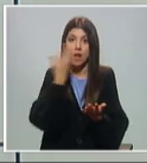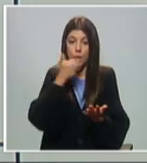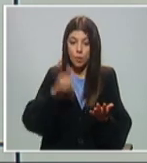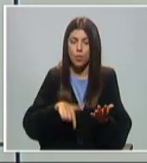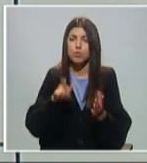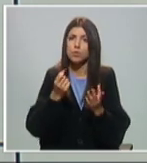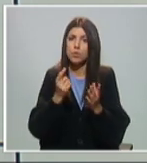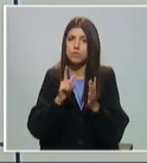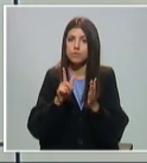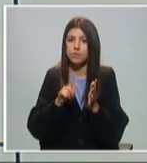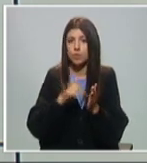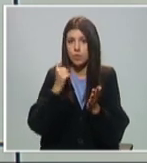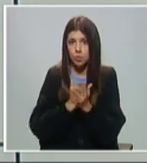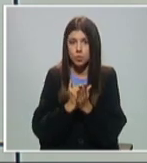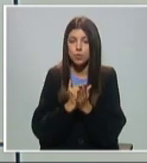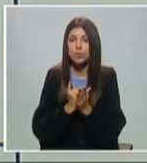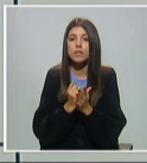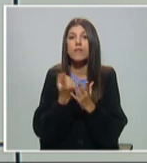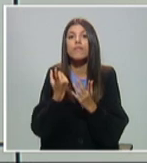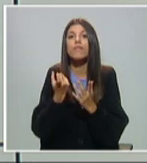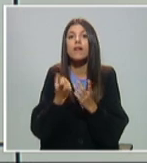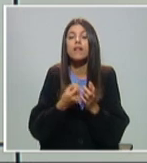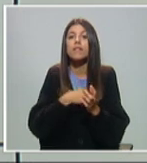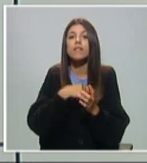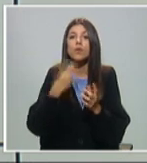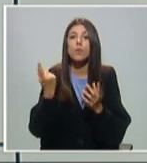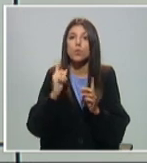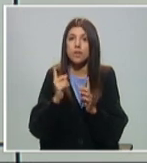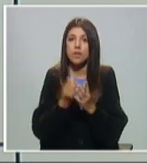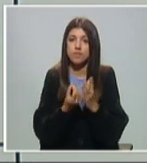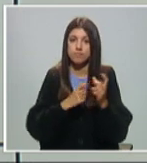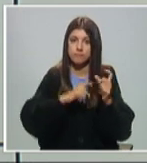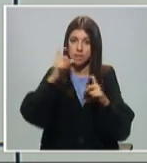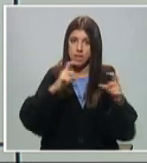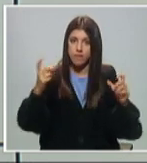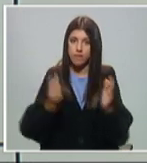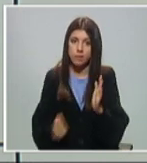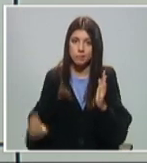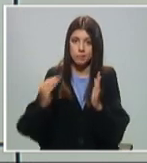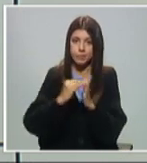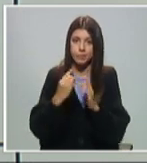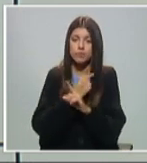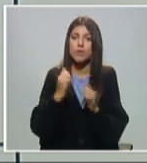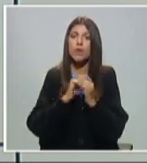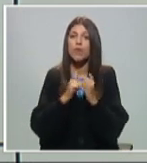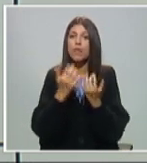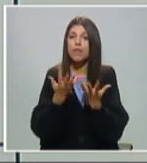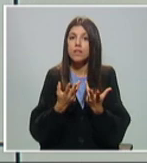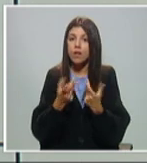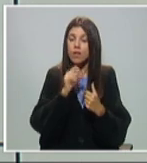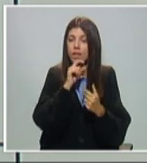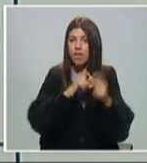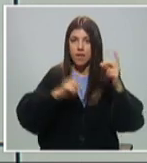o nosso bloco, falta-nos inserir um gráfico, porque a folha de cálculo também nos permite inserir